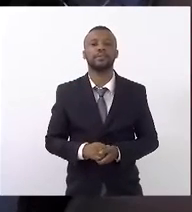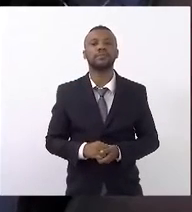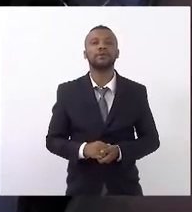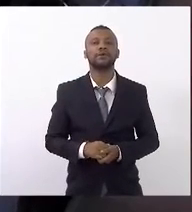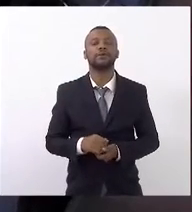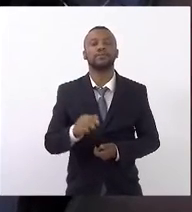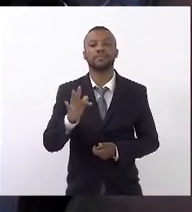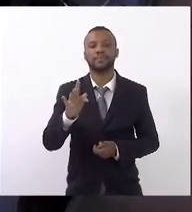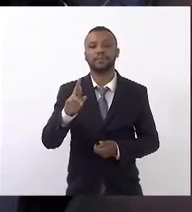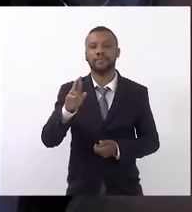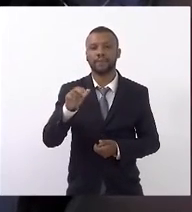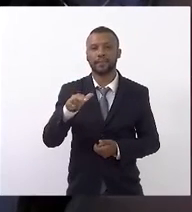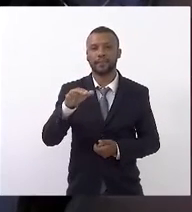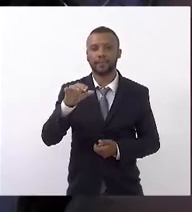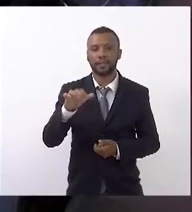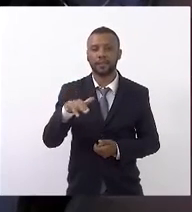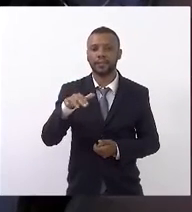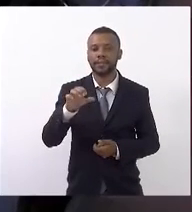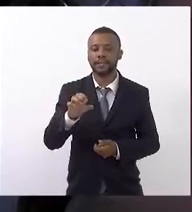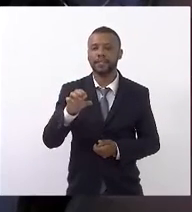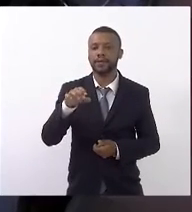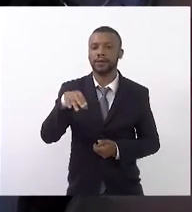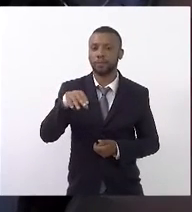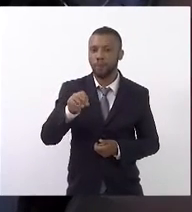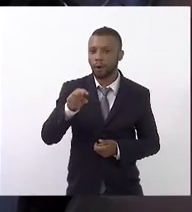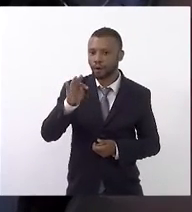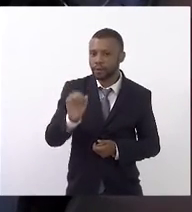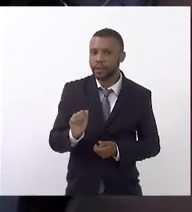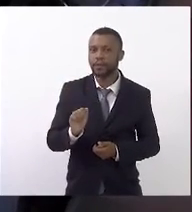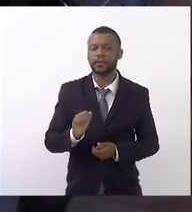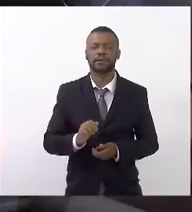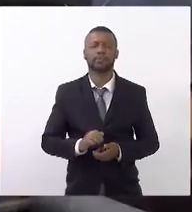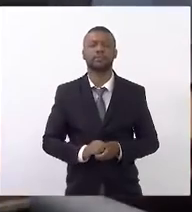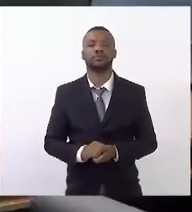Deputada Franciane Mota. Vota sim.